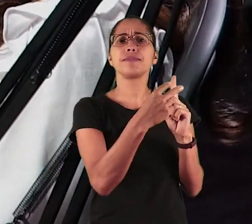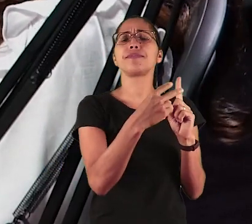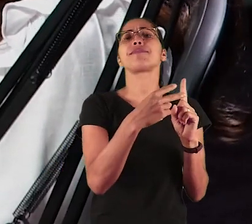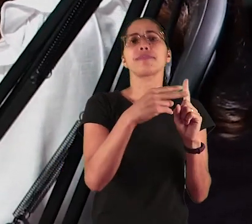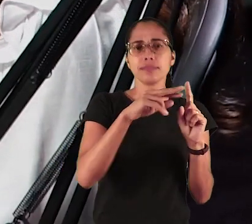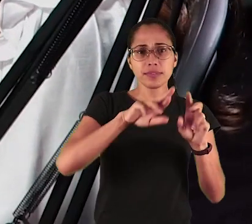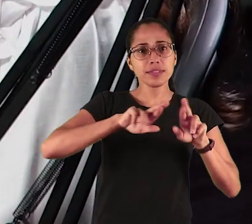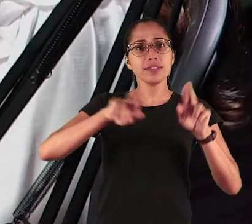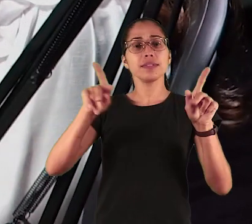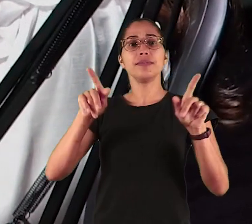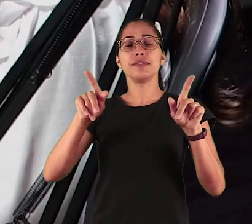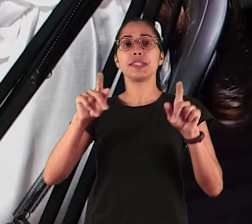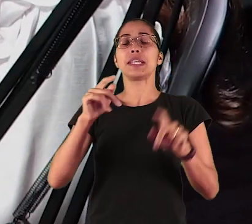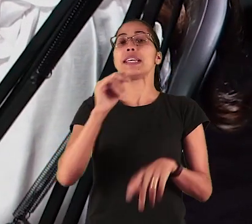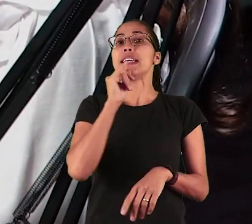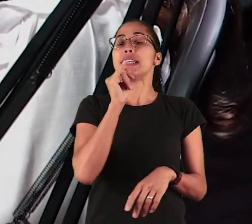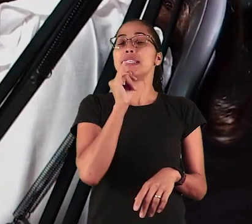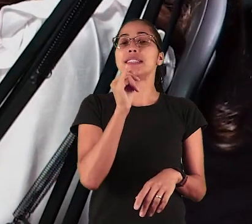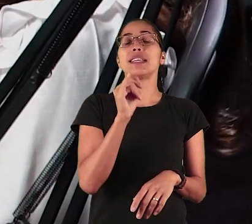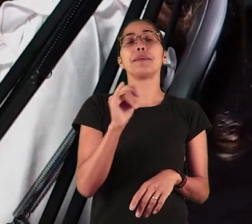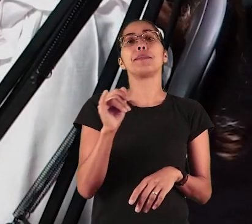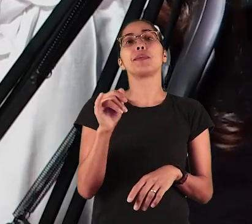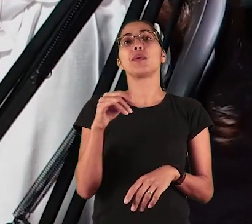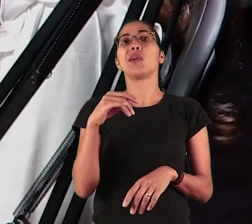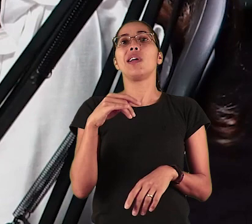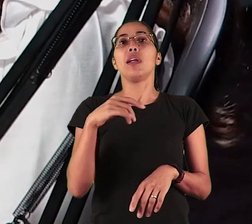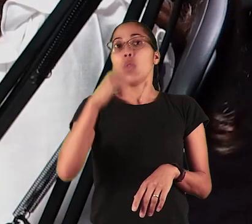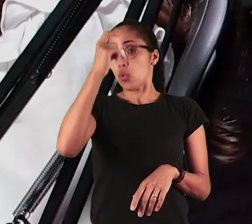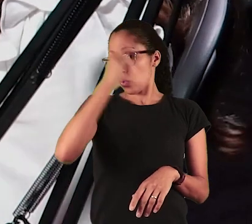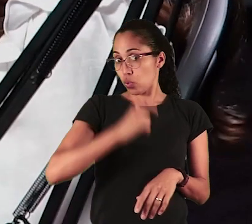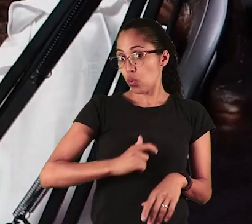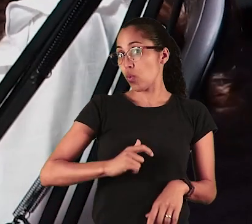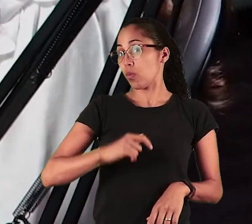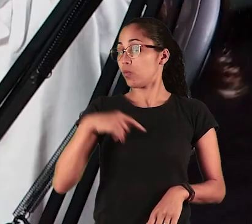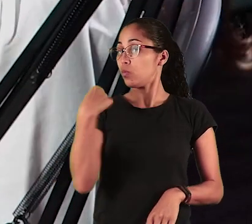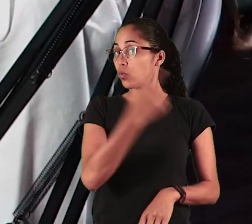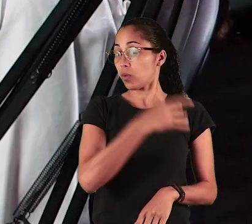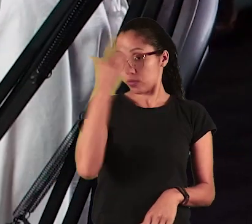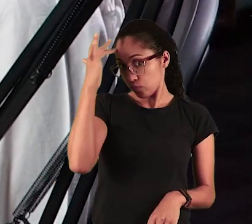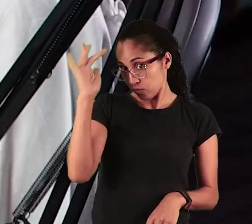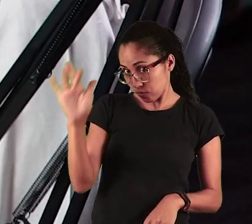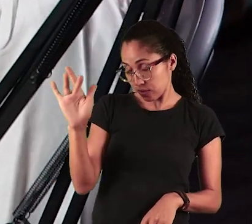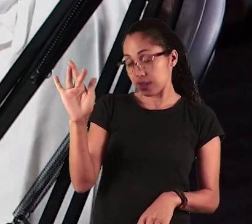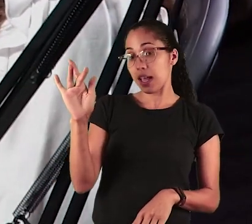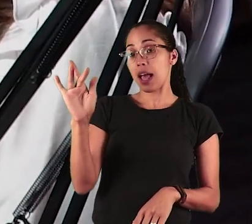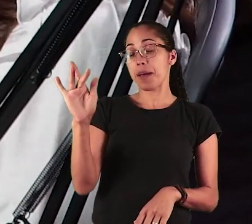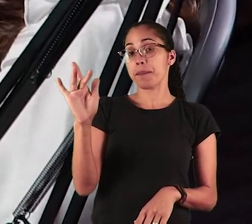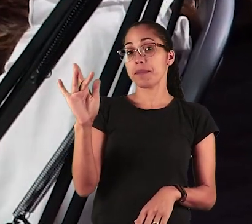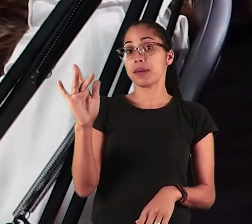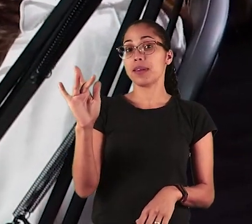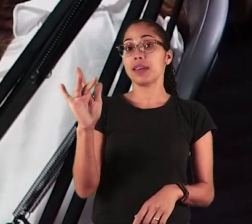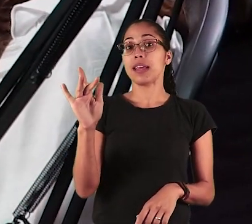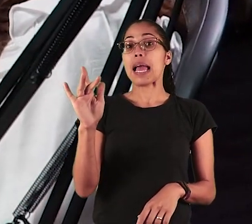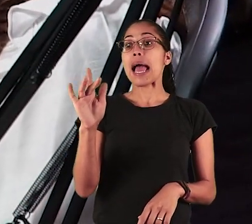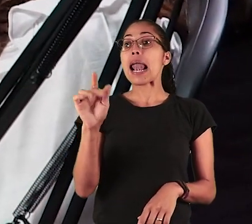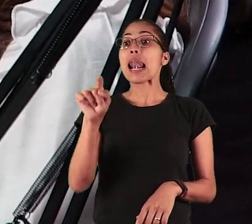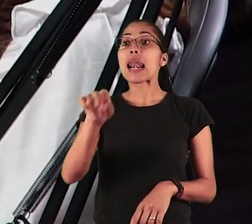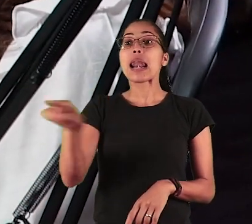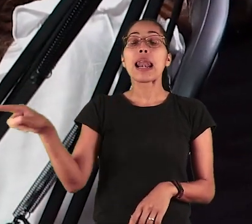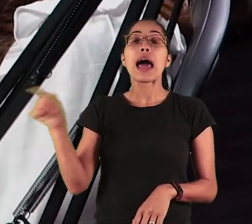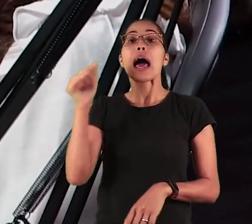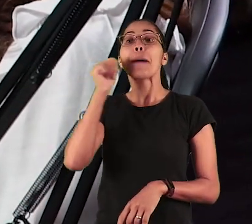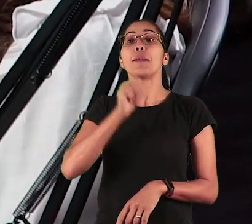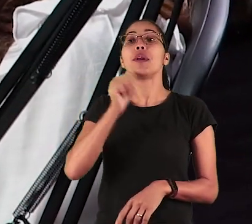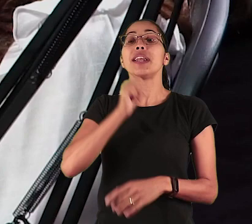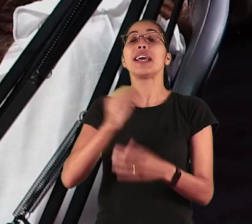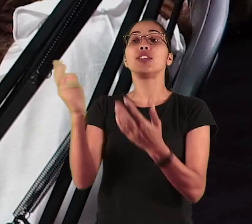senão a gente não vai atrair os talentos porque aquilo que a gente sabe que a gente não sabia que ninguém nos contou as jovens que